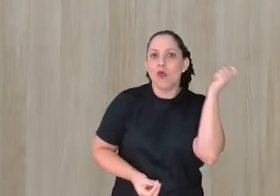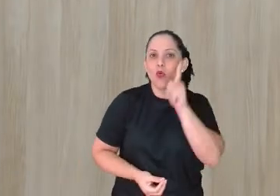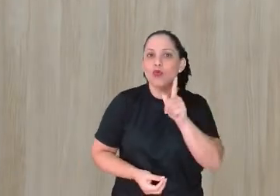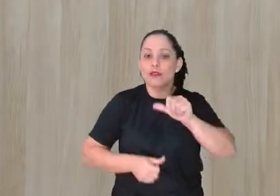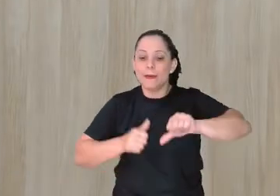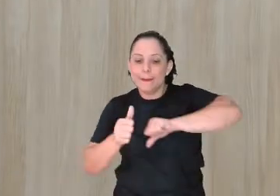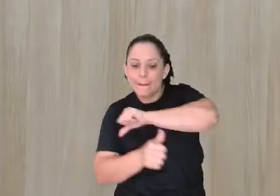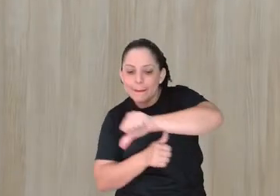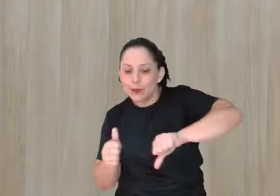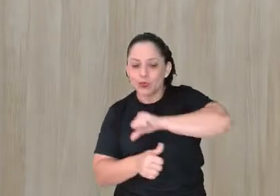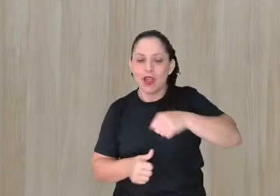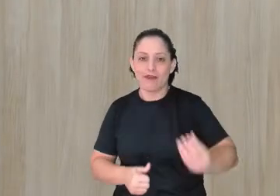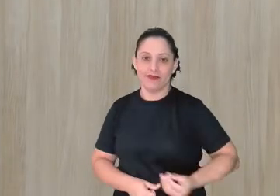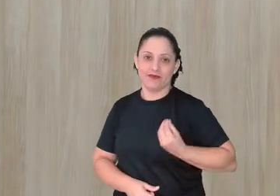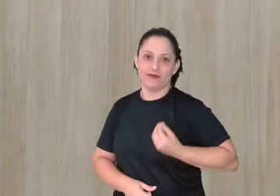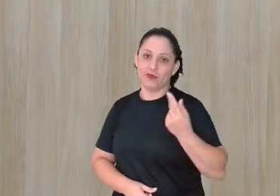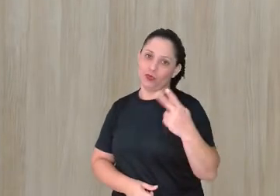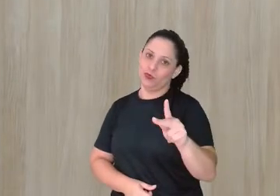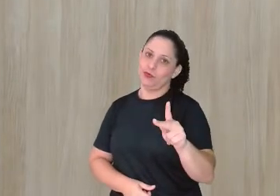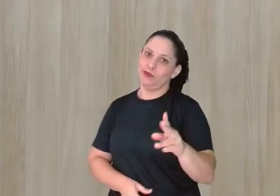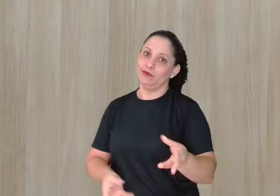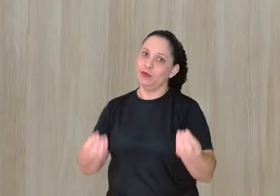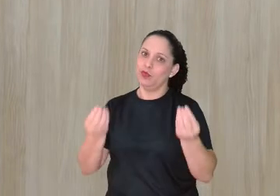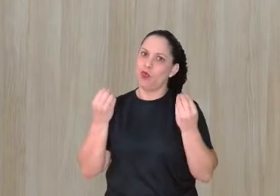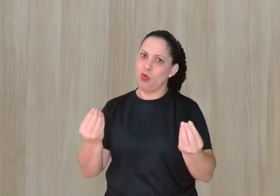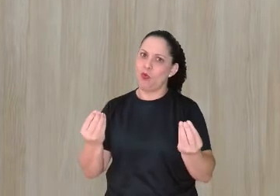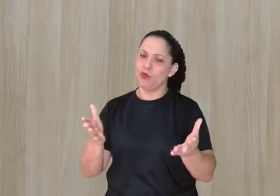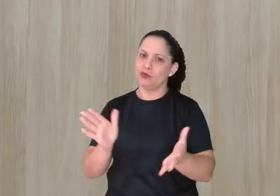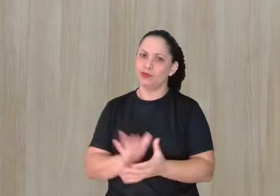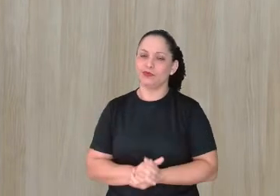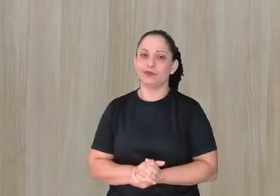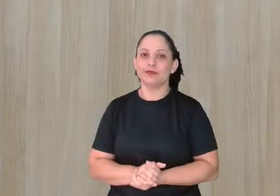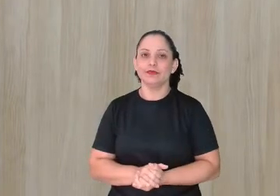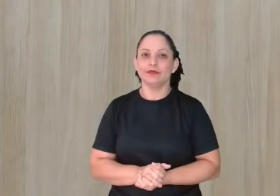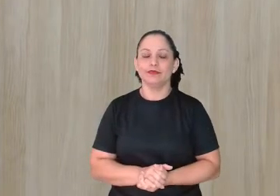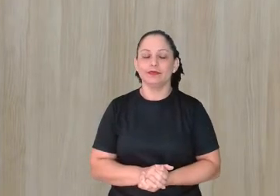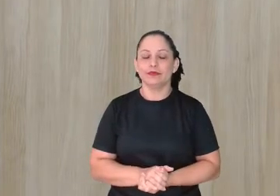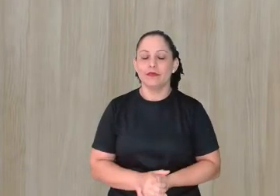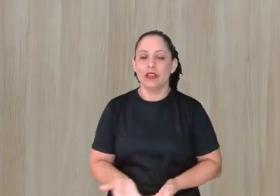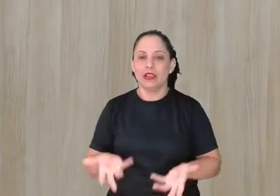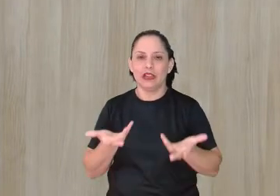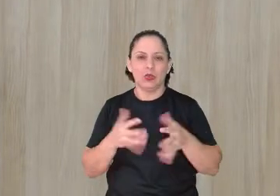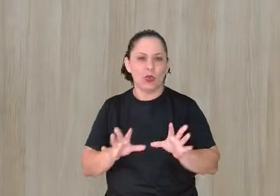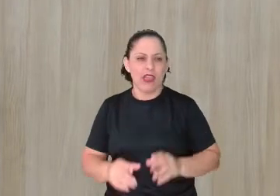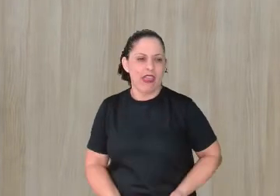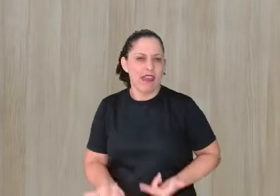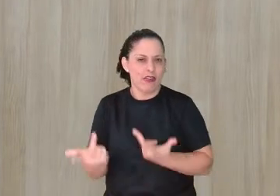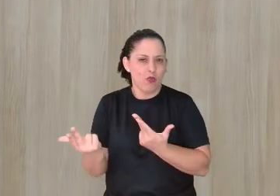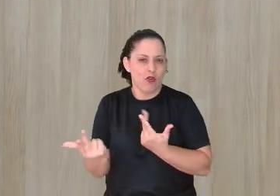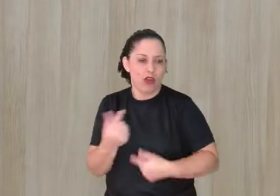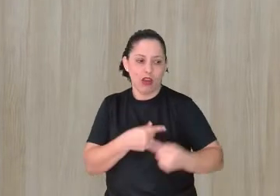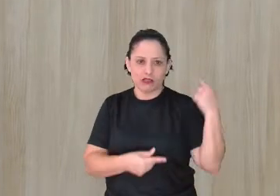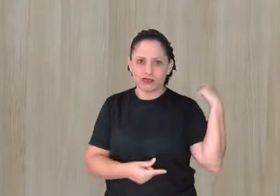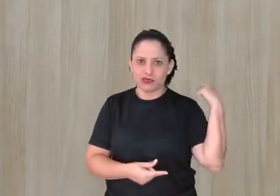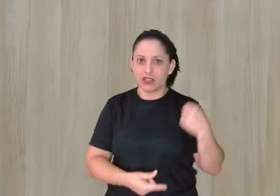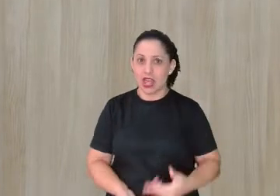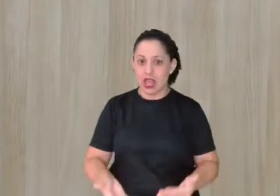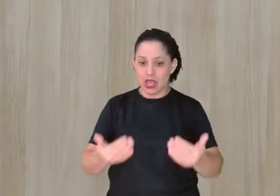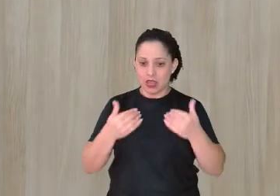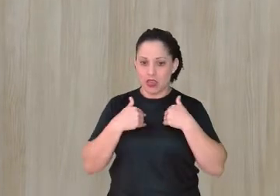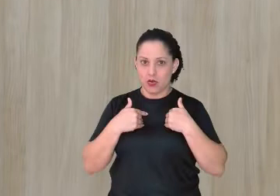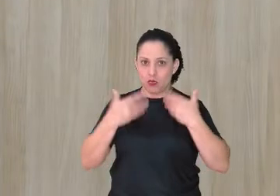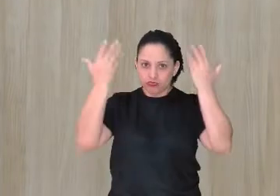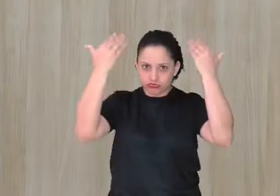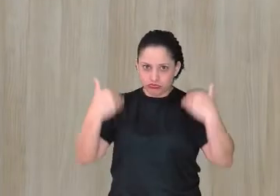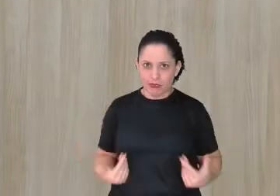mudar esse seu cotidiano, né? E não ser mais a pessoa que quer ter, né? Eu sou isso aqui, eu não